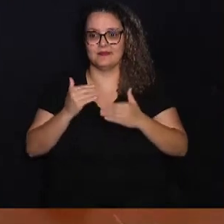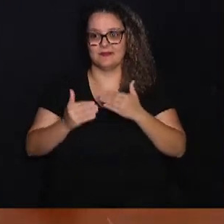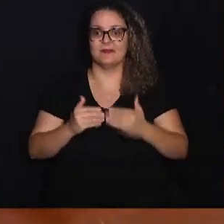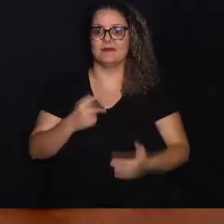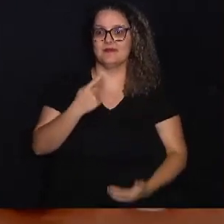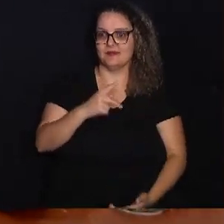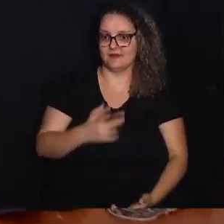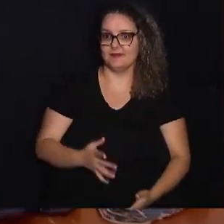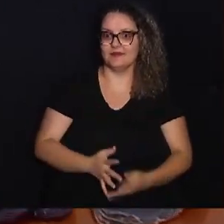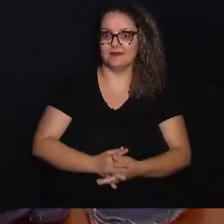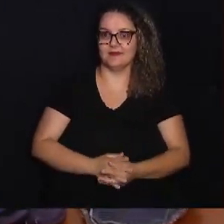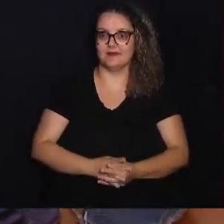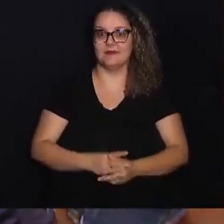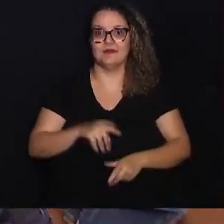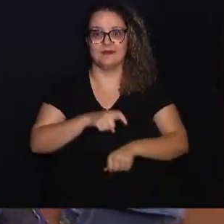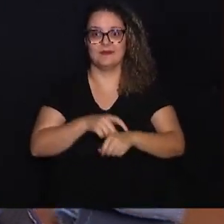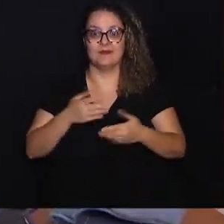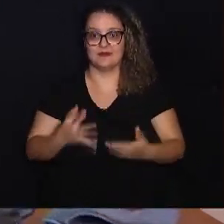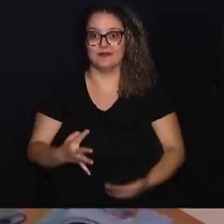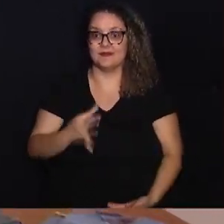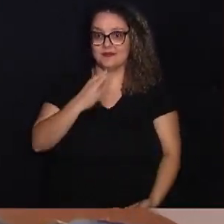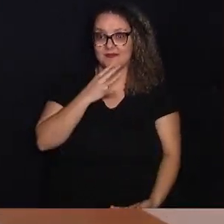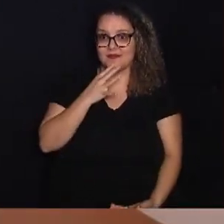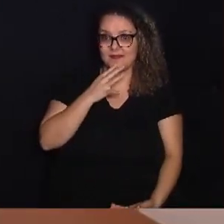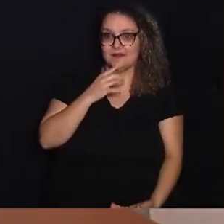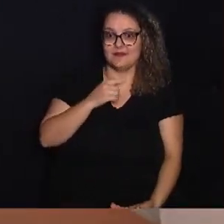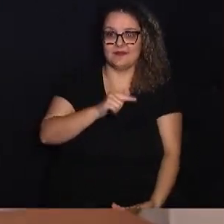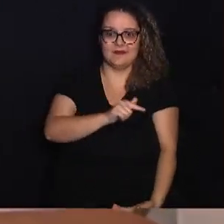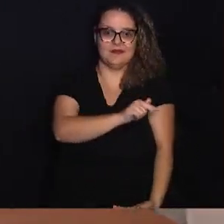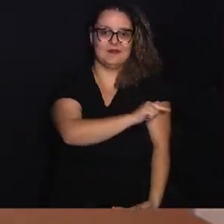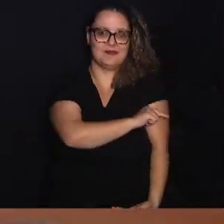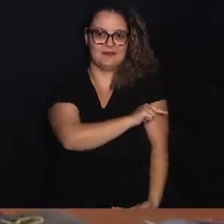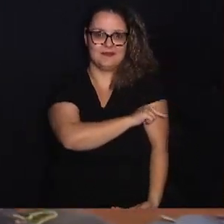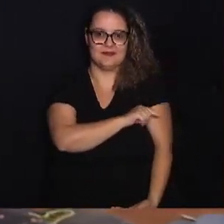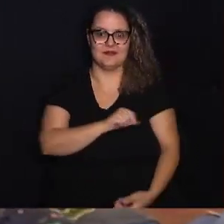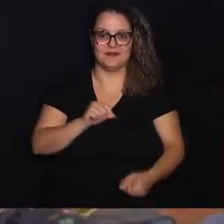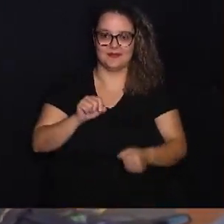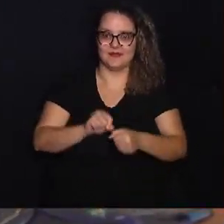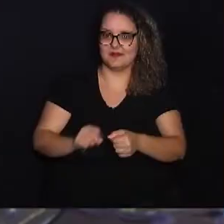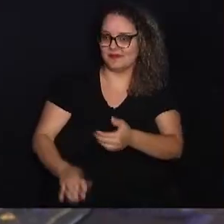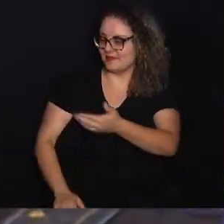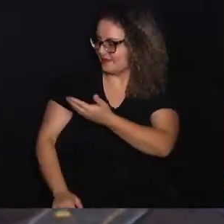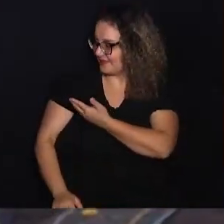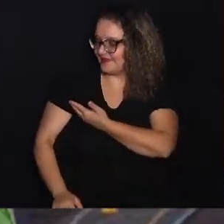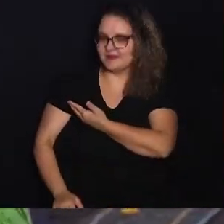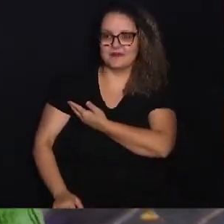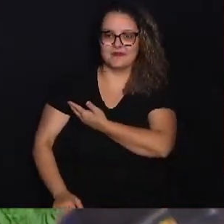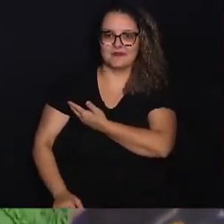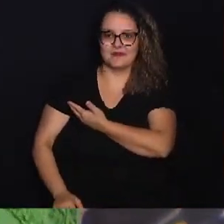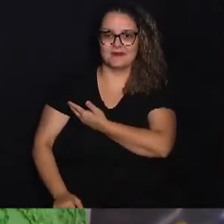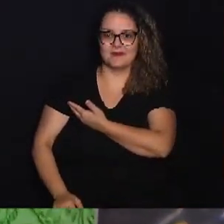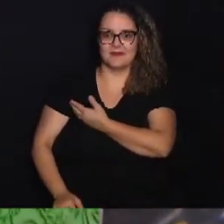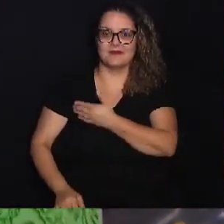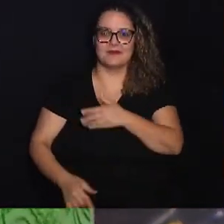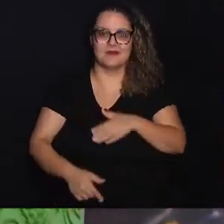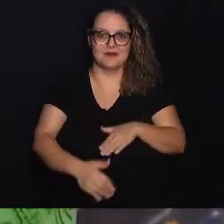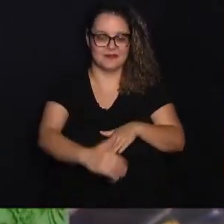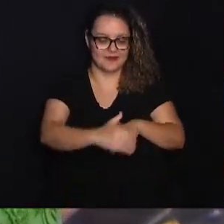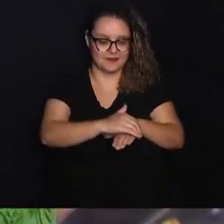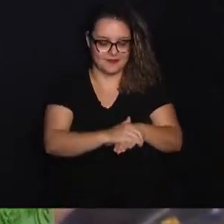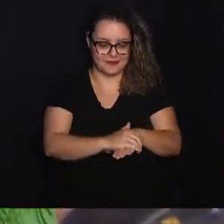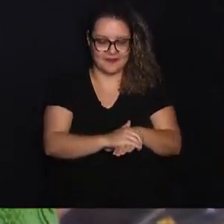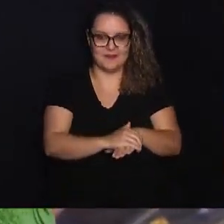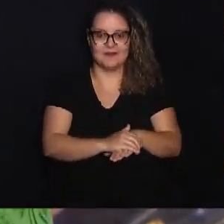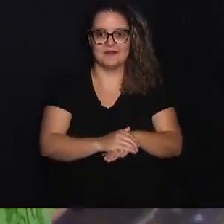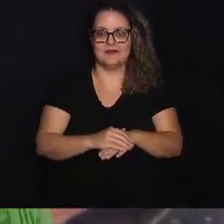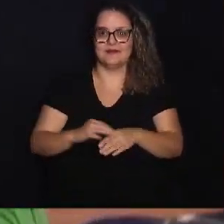deles. Nesse momento você está conhecendo o 7º ano, que faz esse tipo de trabalho, que é um chinelo, né? Eles